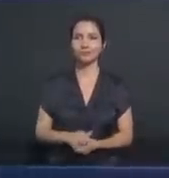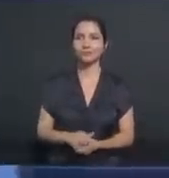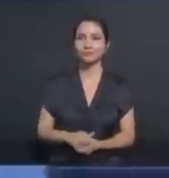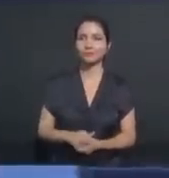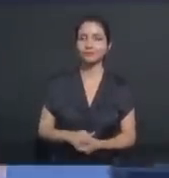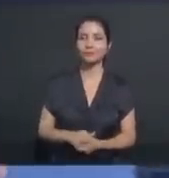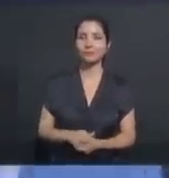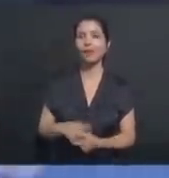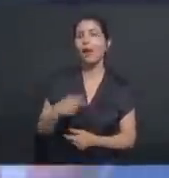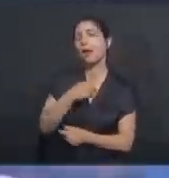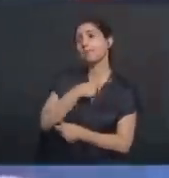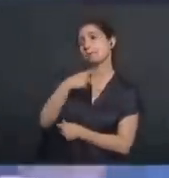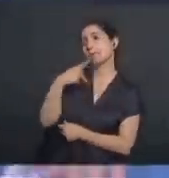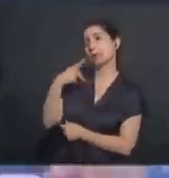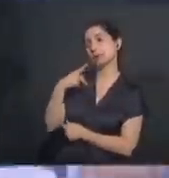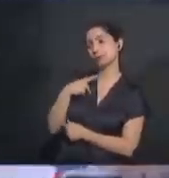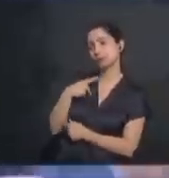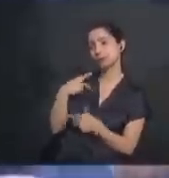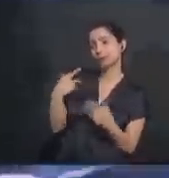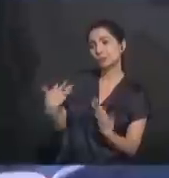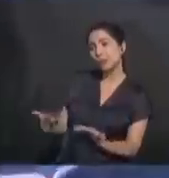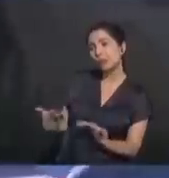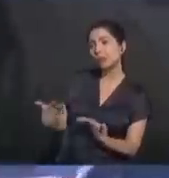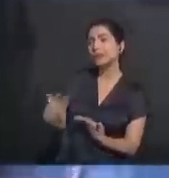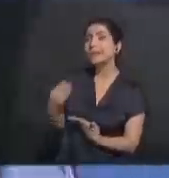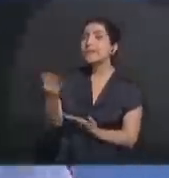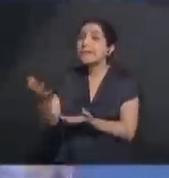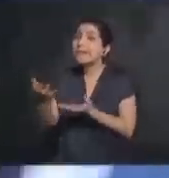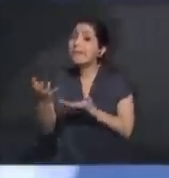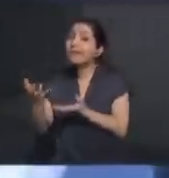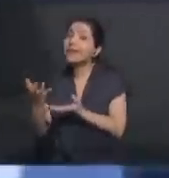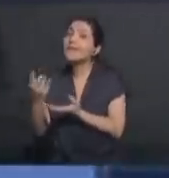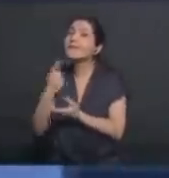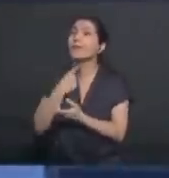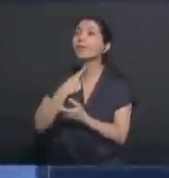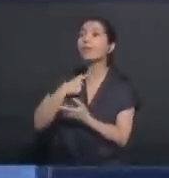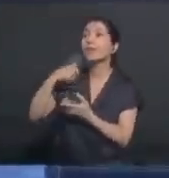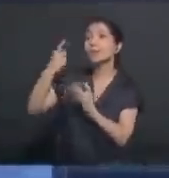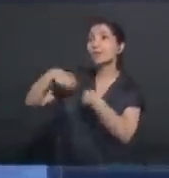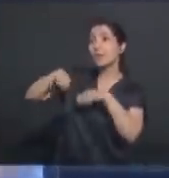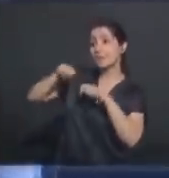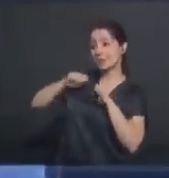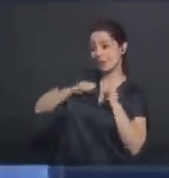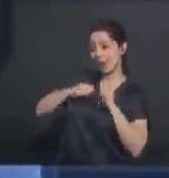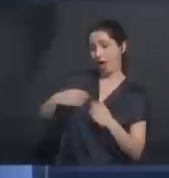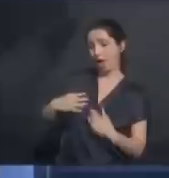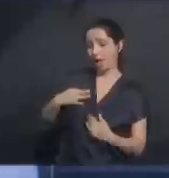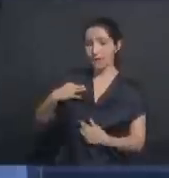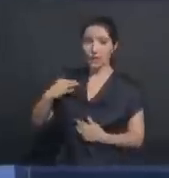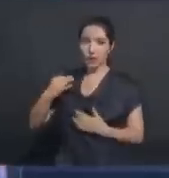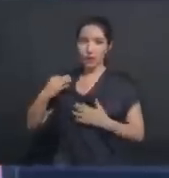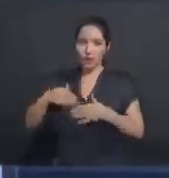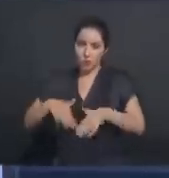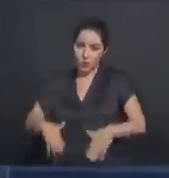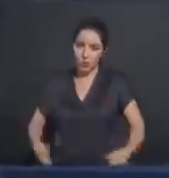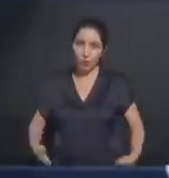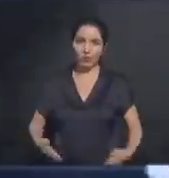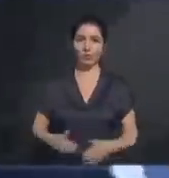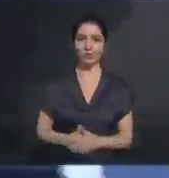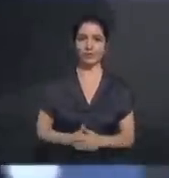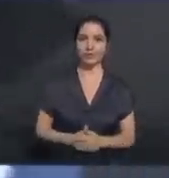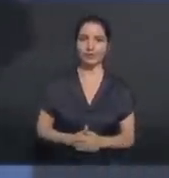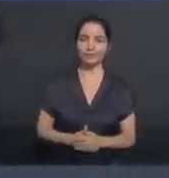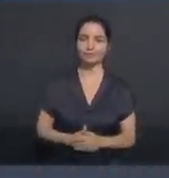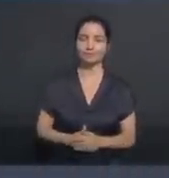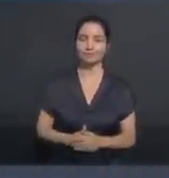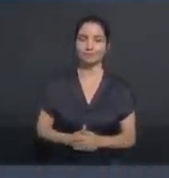Ah, ô pastor, eu queria que Deus me abençoasse com uma túnica. Sabe que bênção que Deus tinha para